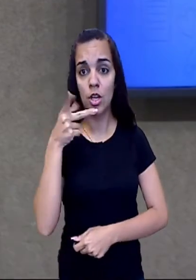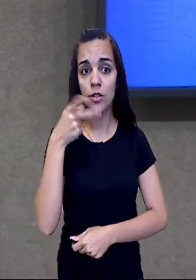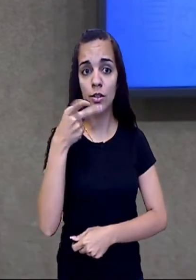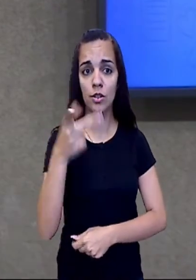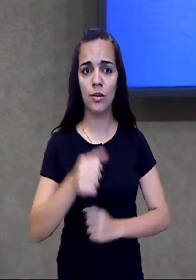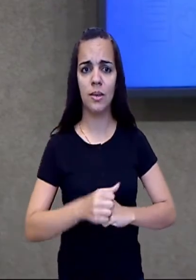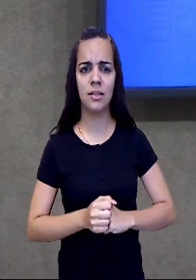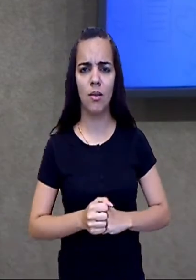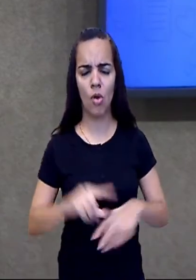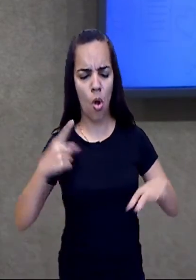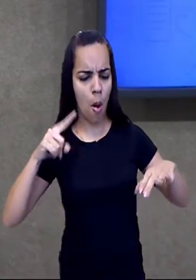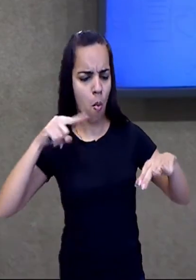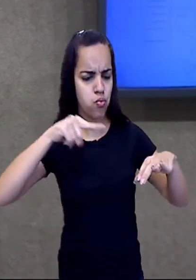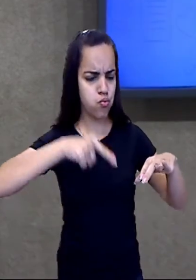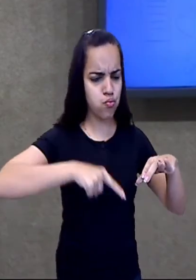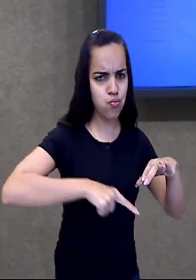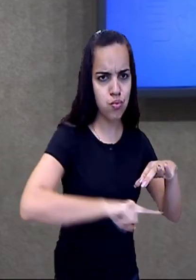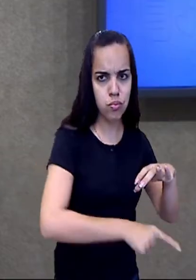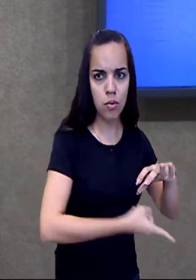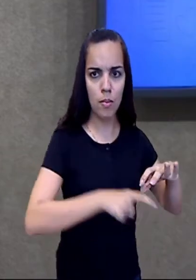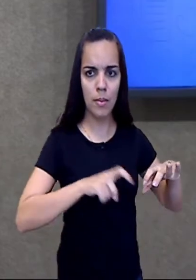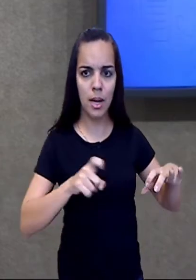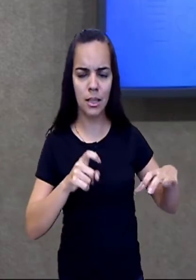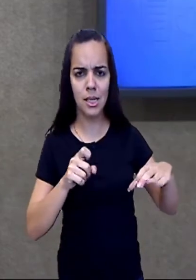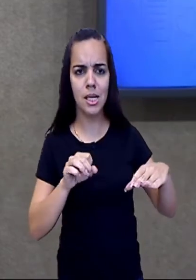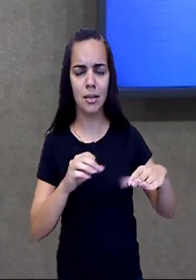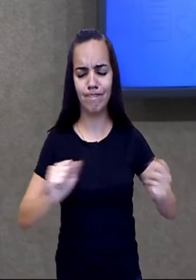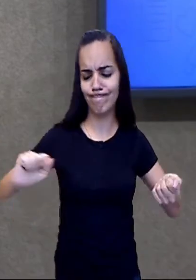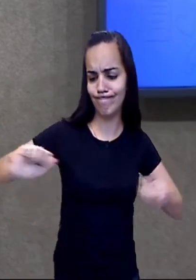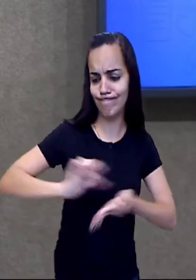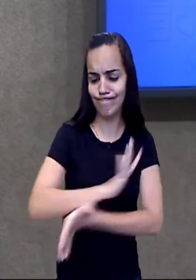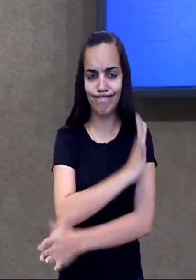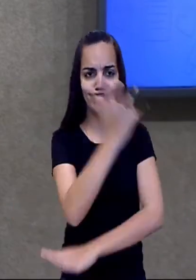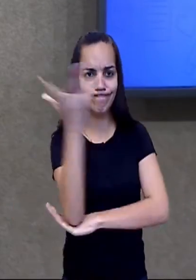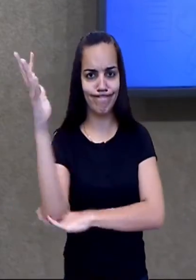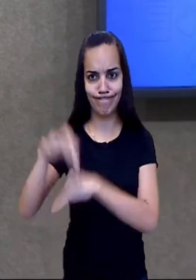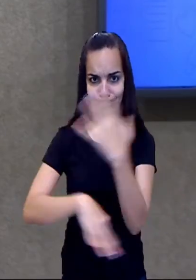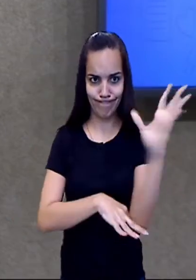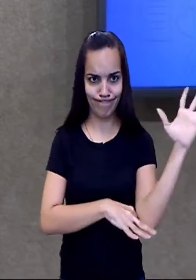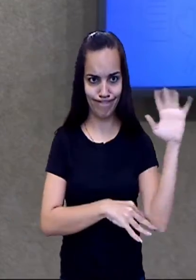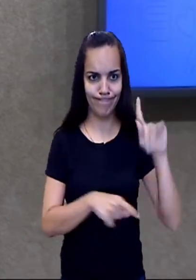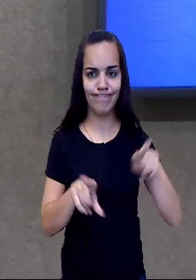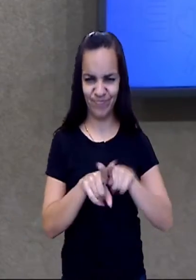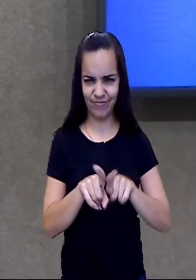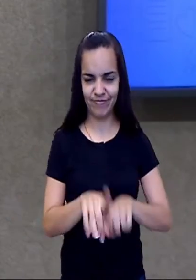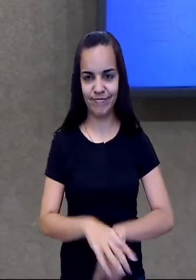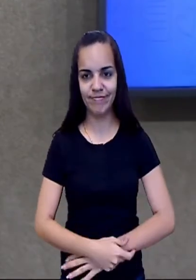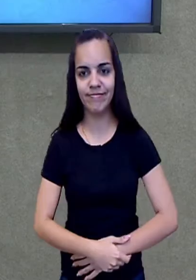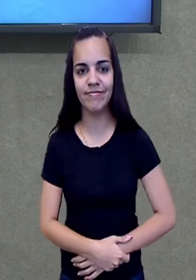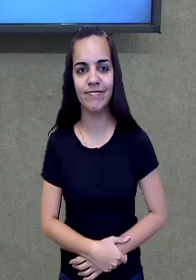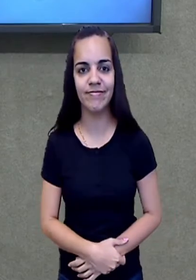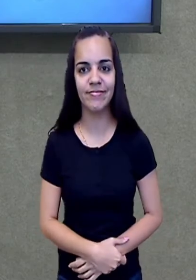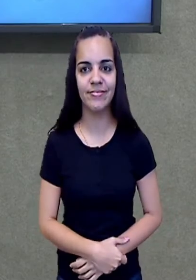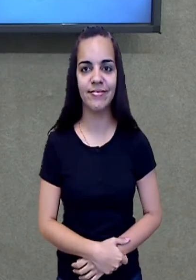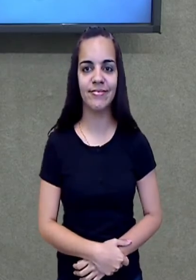sobre mineração e os impactos ambientais causados pela mineração. Vamos lá?